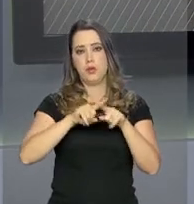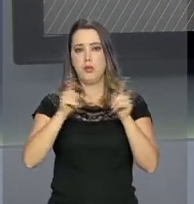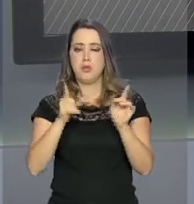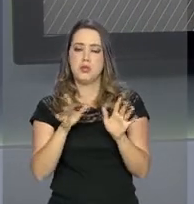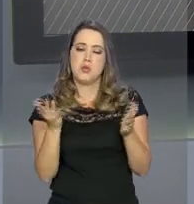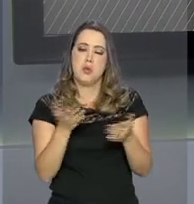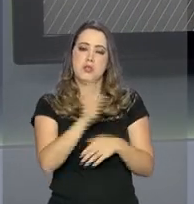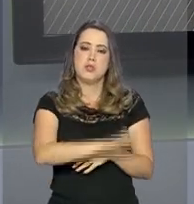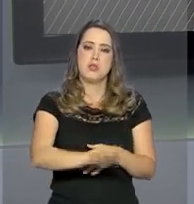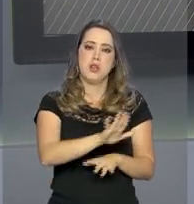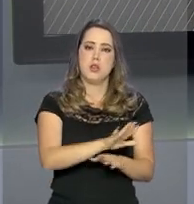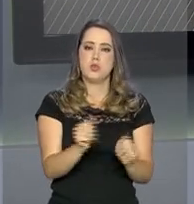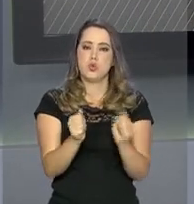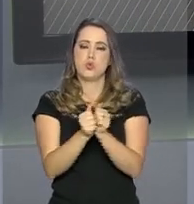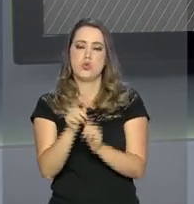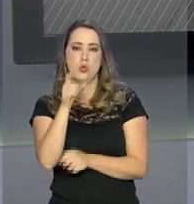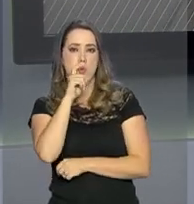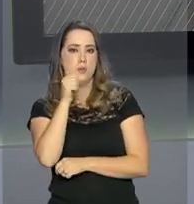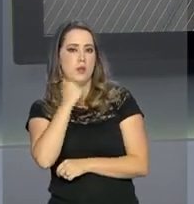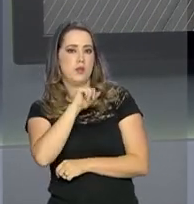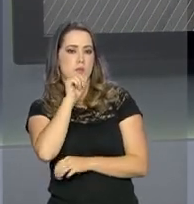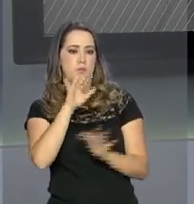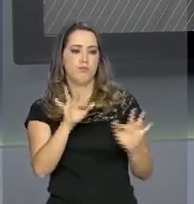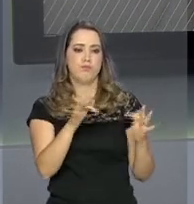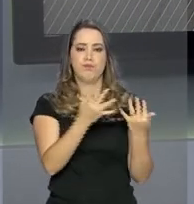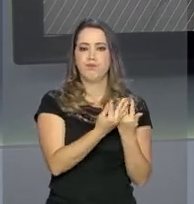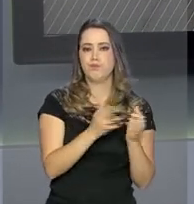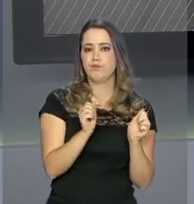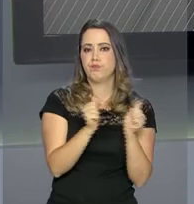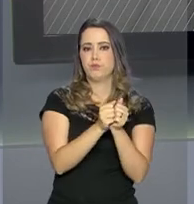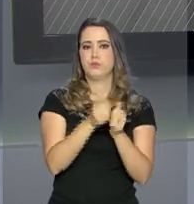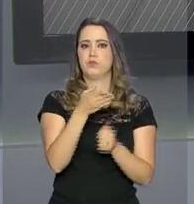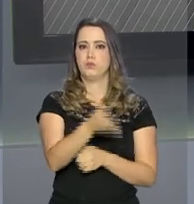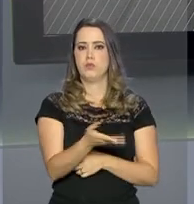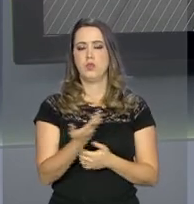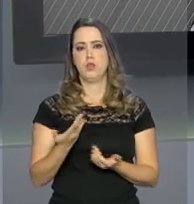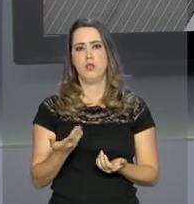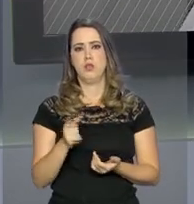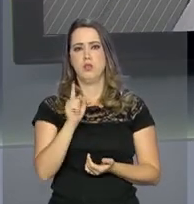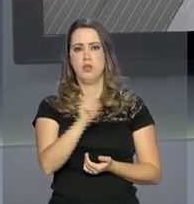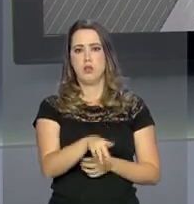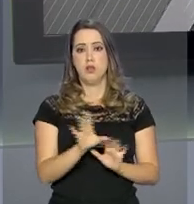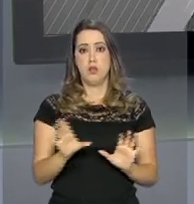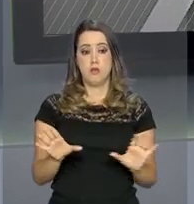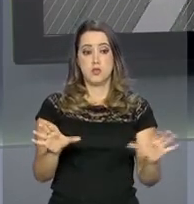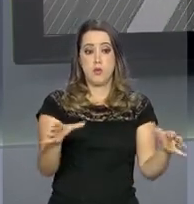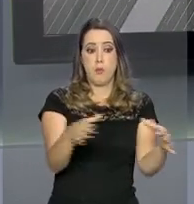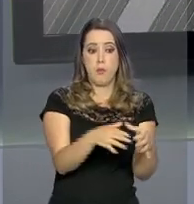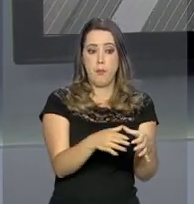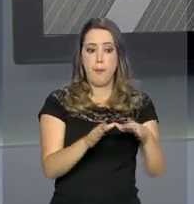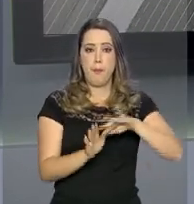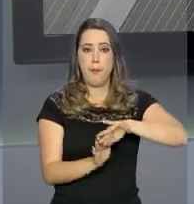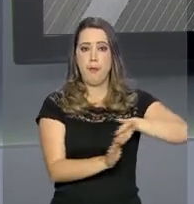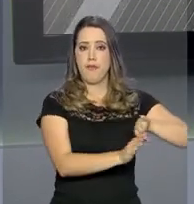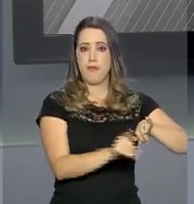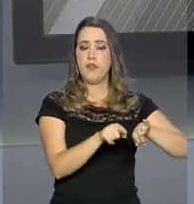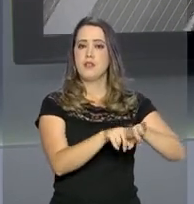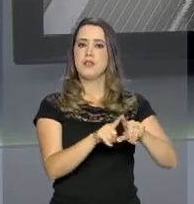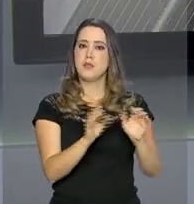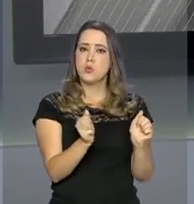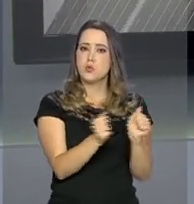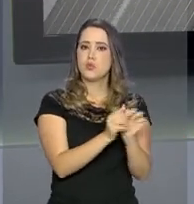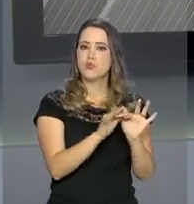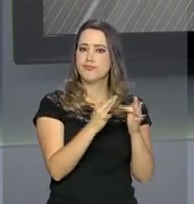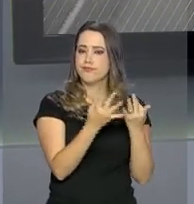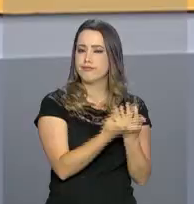pais. Para Aloysio Nunes, diante da situação, a custódia sem separação é um alívio do trauma inicial causado pela